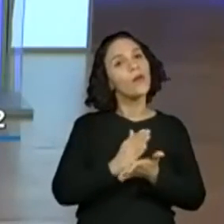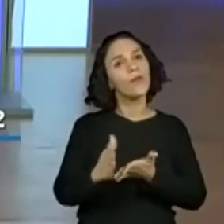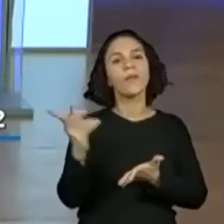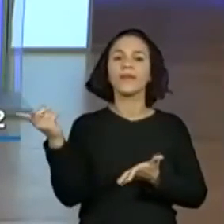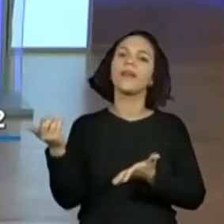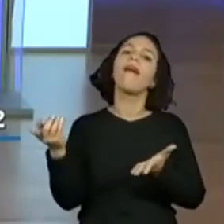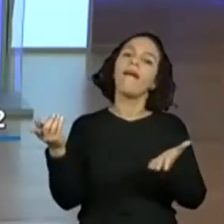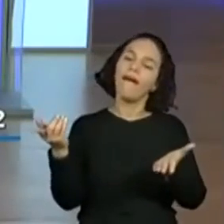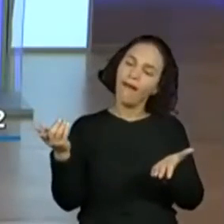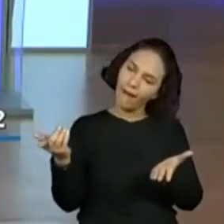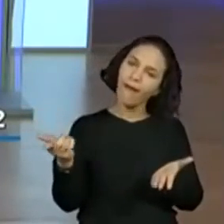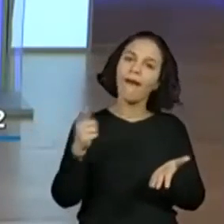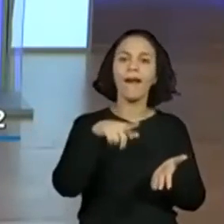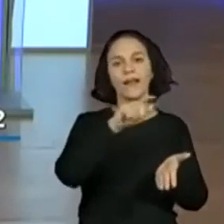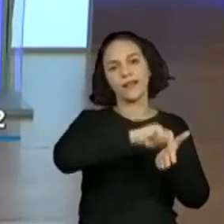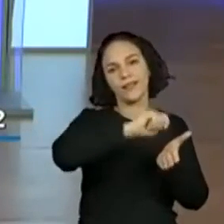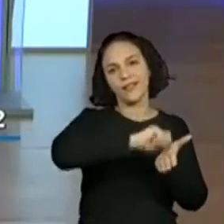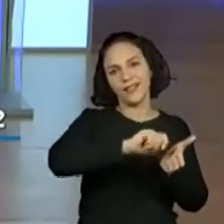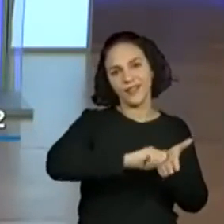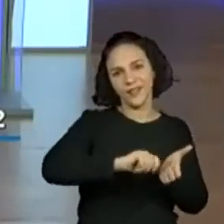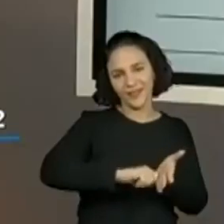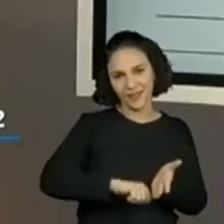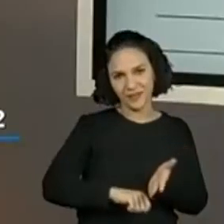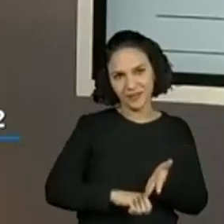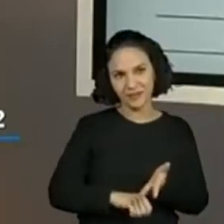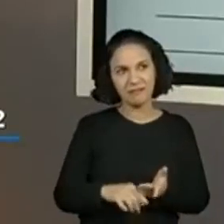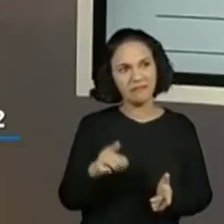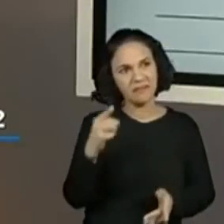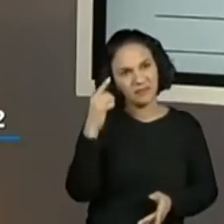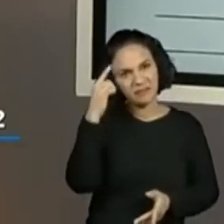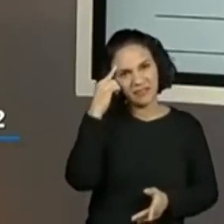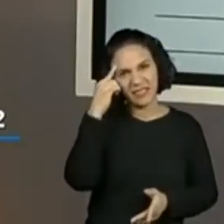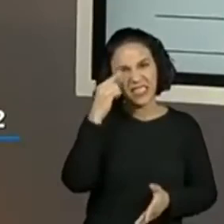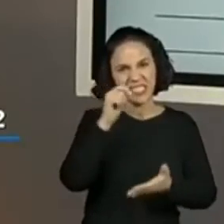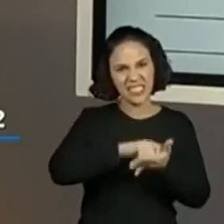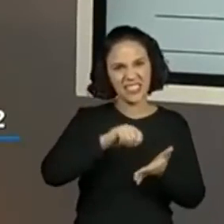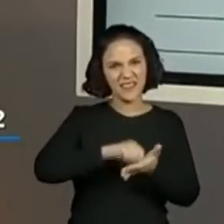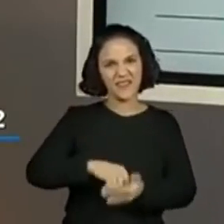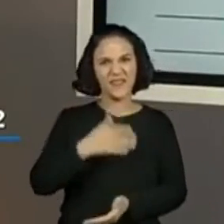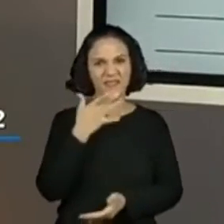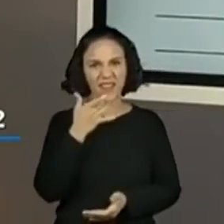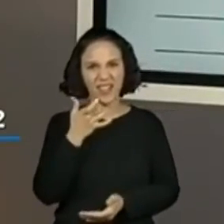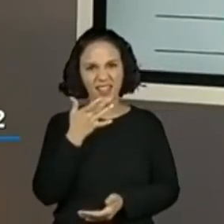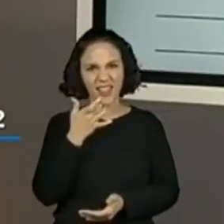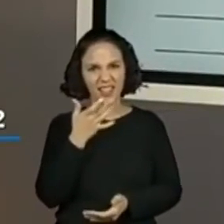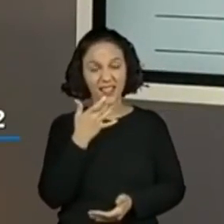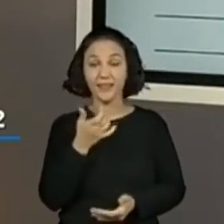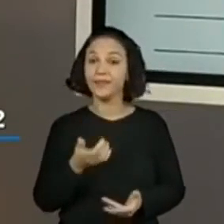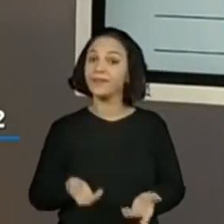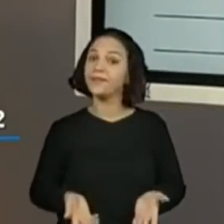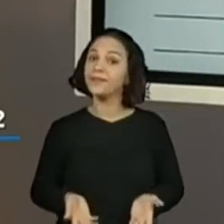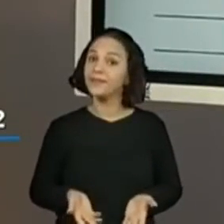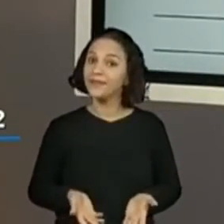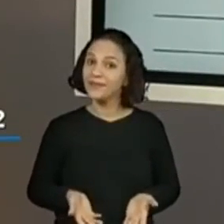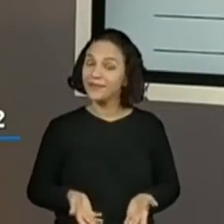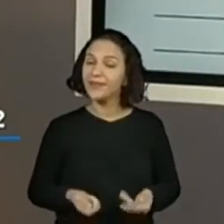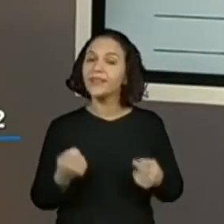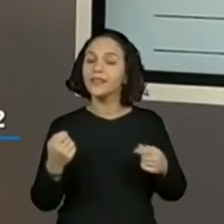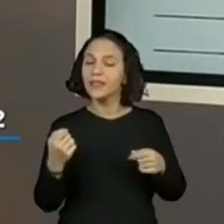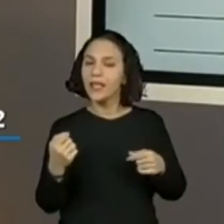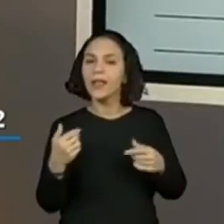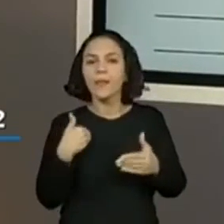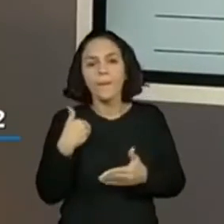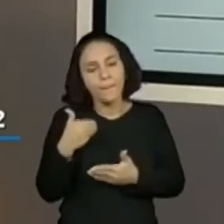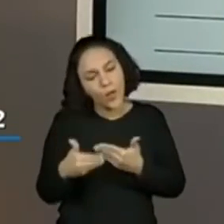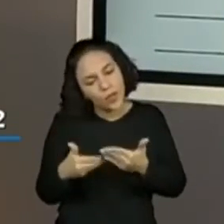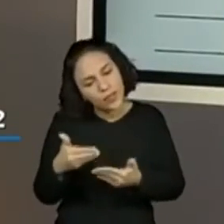escrever. A escrever. Olha, para quem achava que escrever é fácil, tá vendo? Tem toda